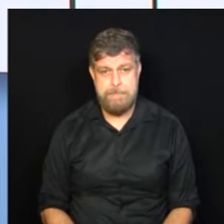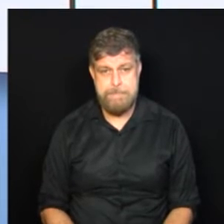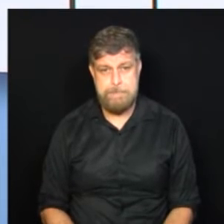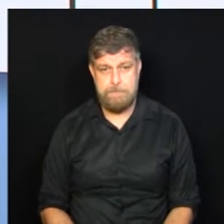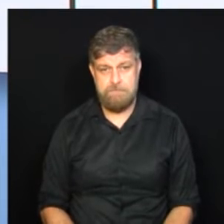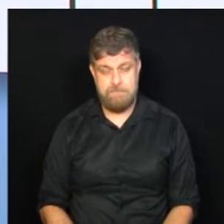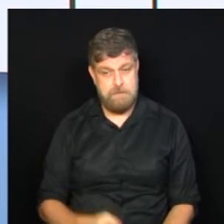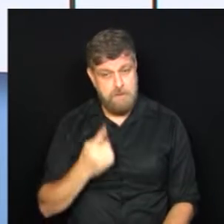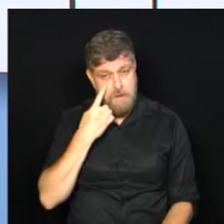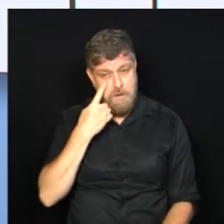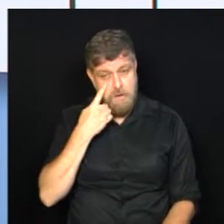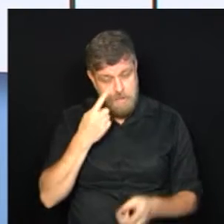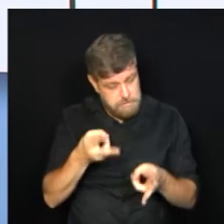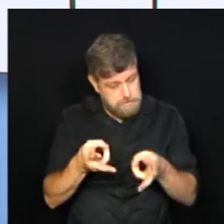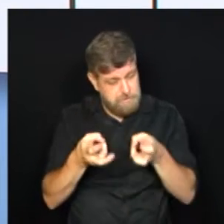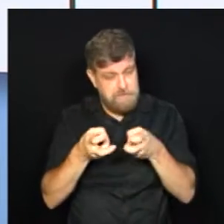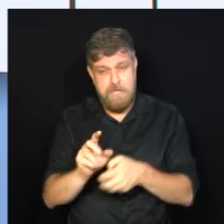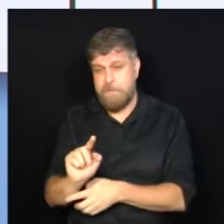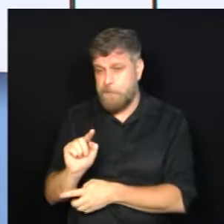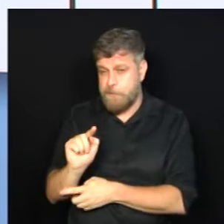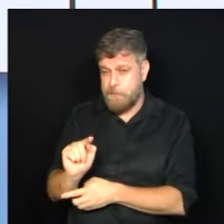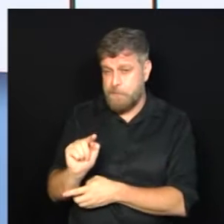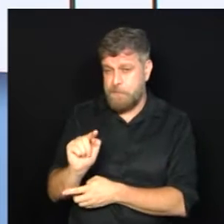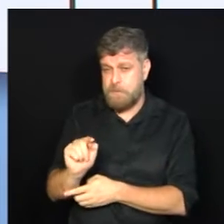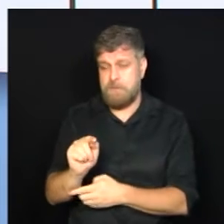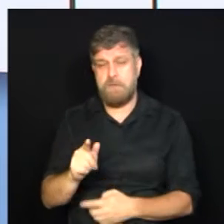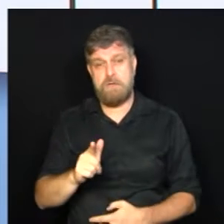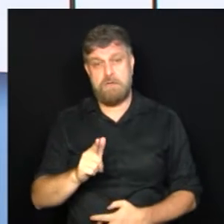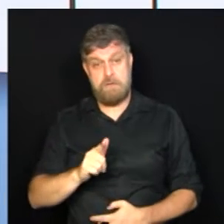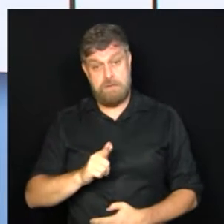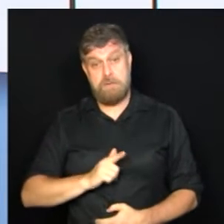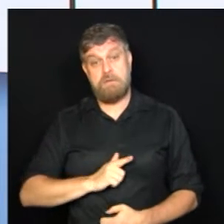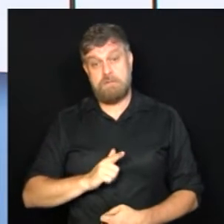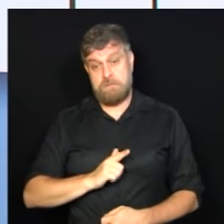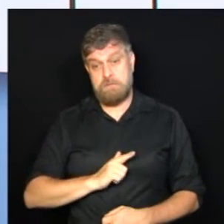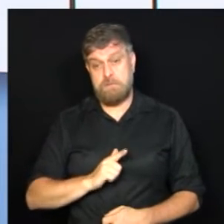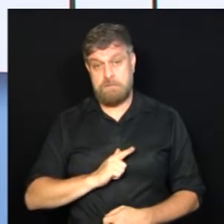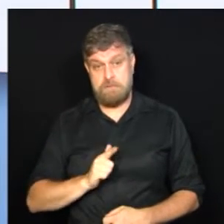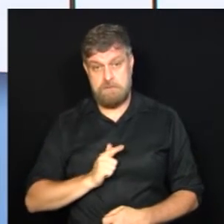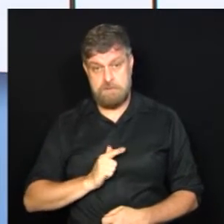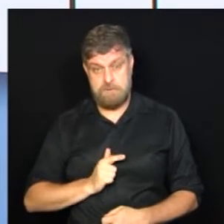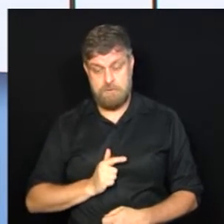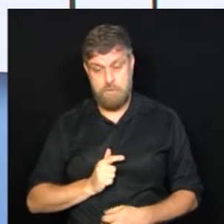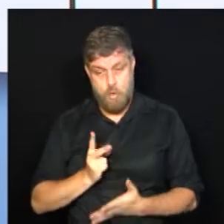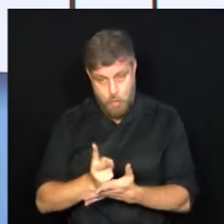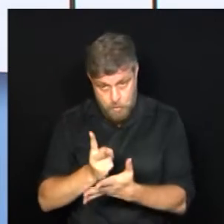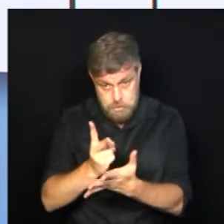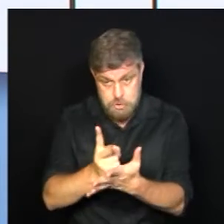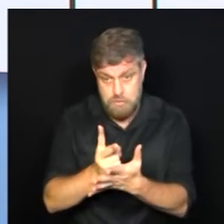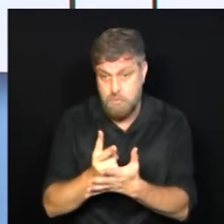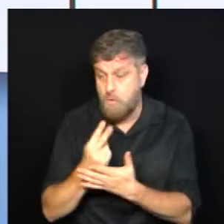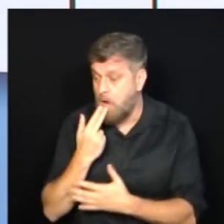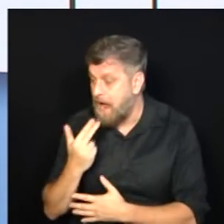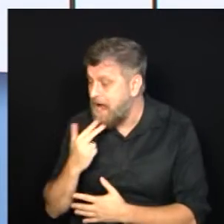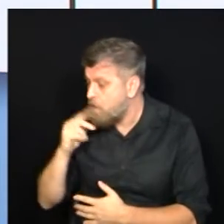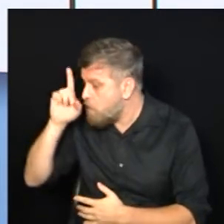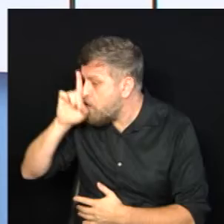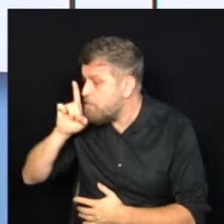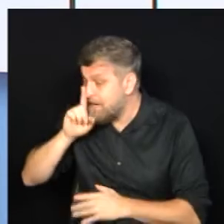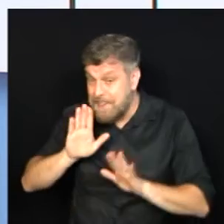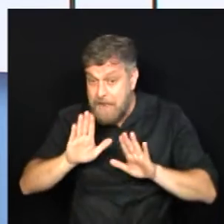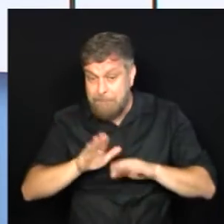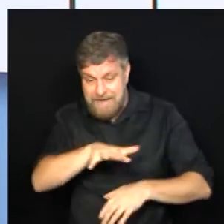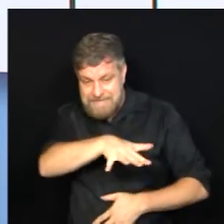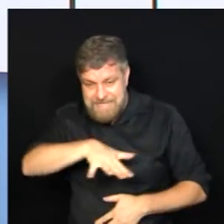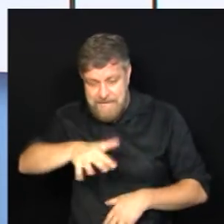O que a gente percebe é que, apesar dessa manutenção na fase amarela, ainda há um temor do